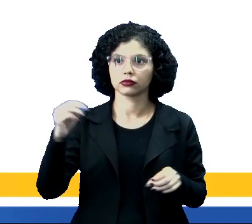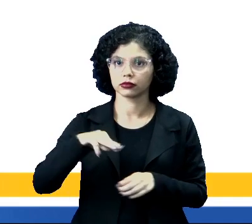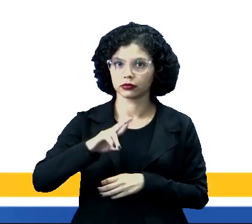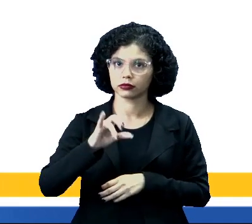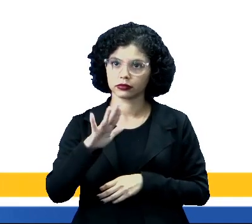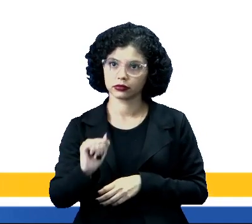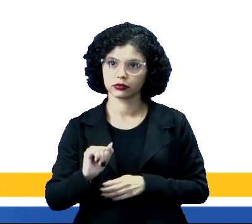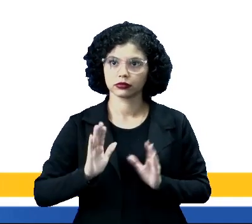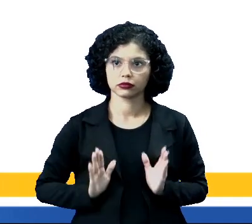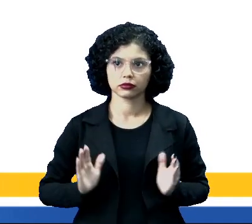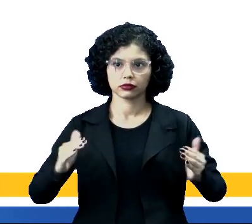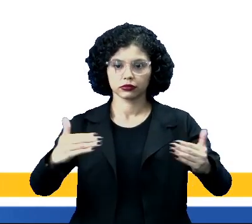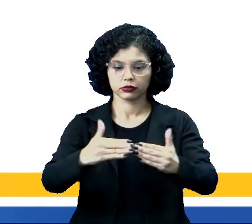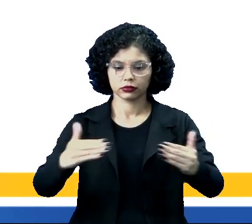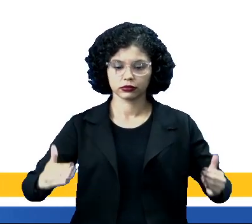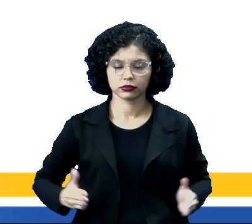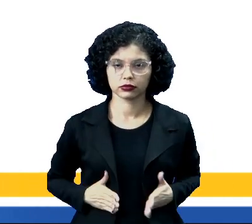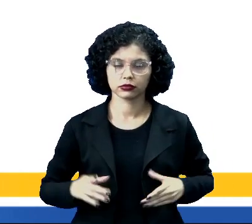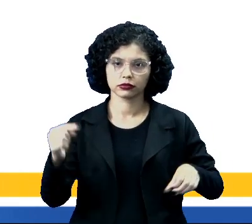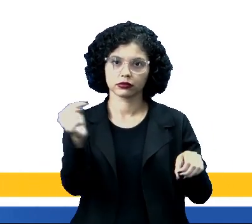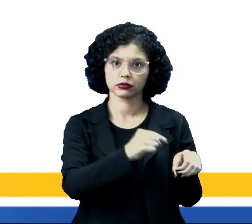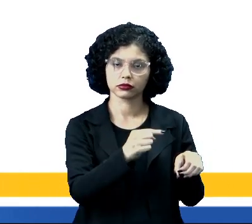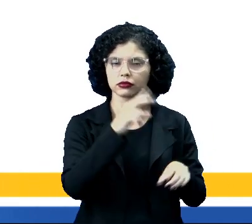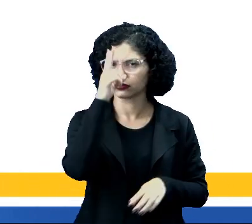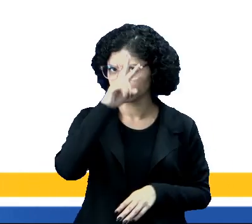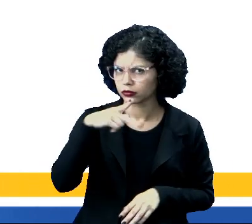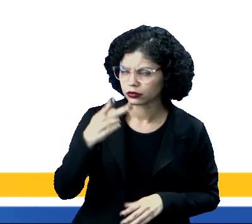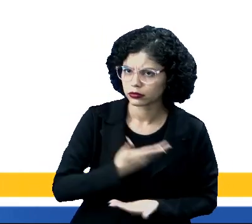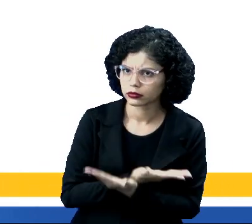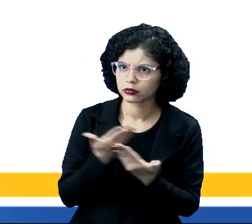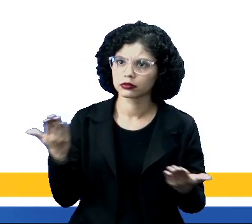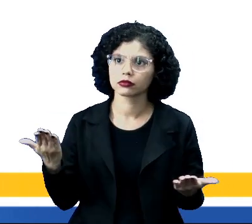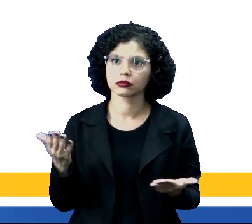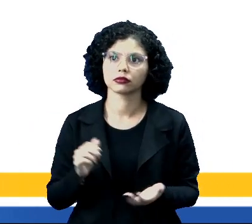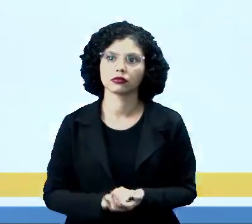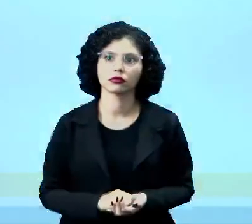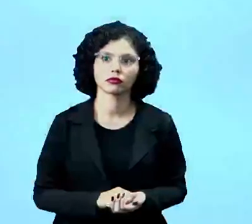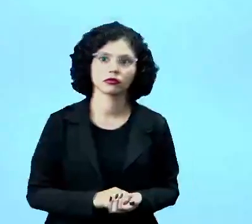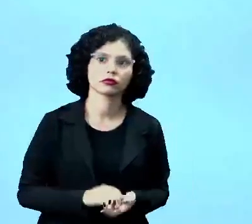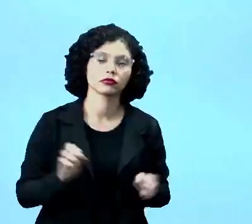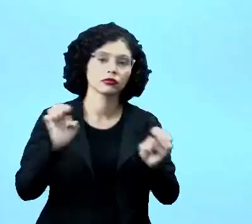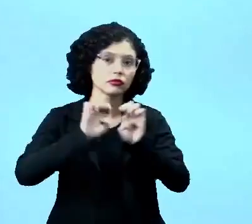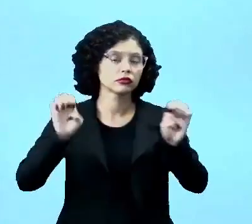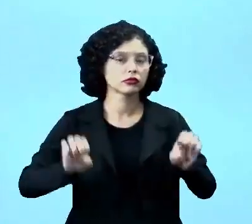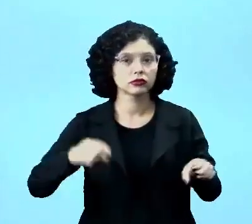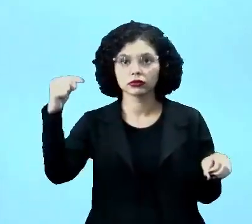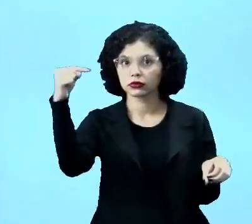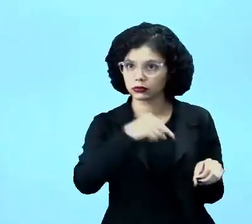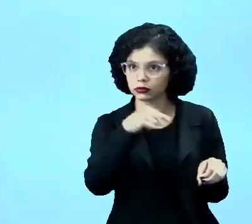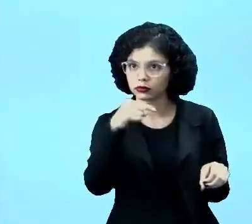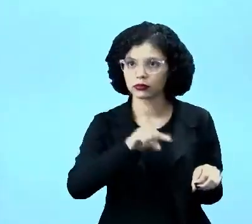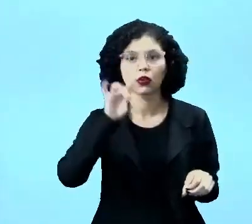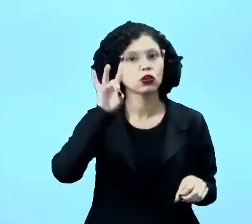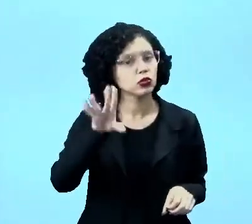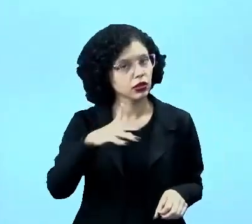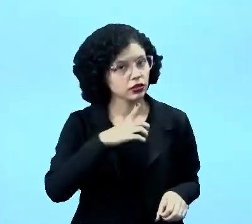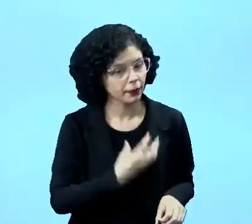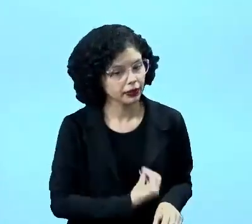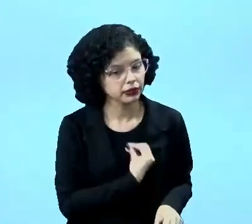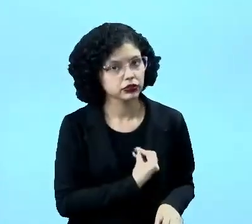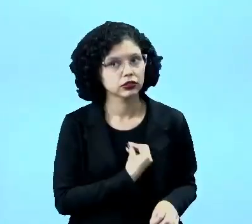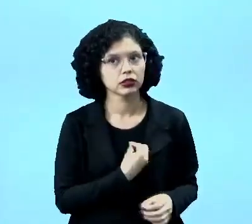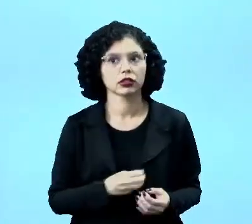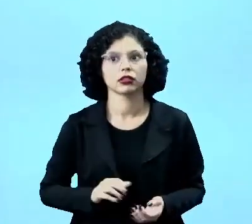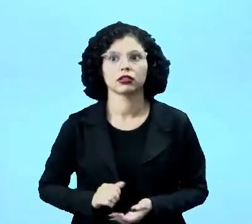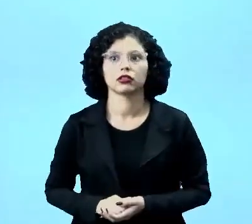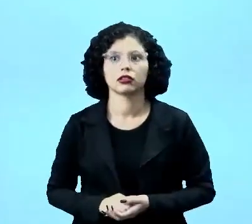membrana, citoplasma e núcleo. Lembra do que eu falei para vocês? Essa estrutura do núcleo, ela só vai estar presente